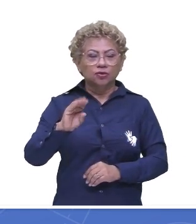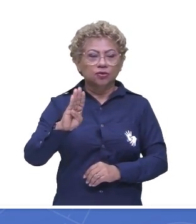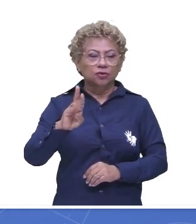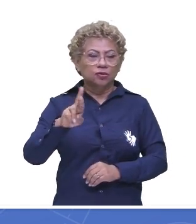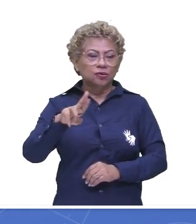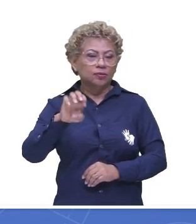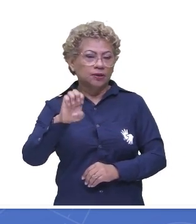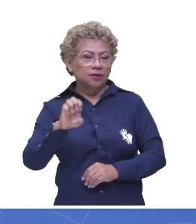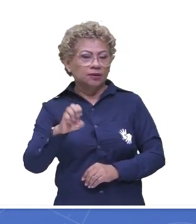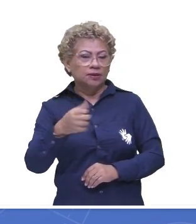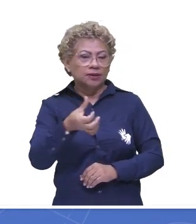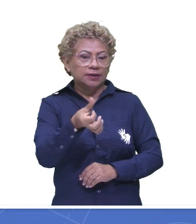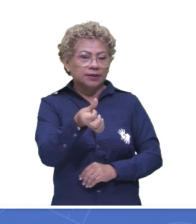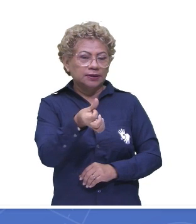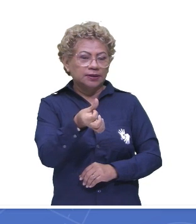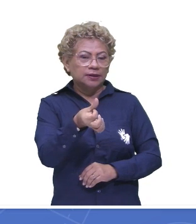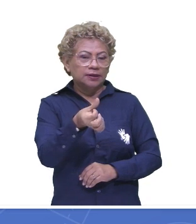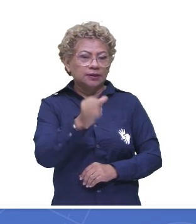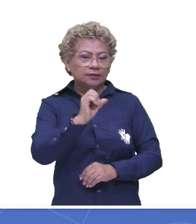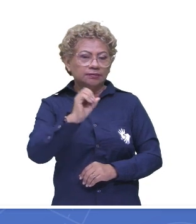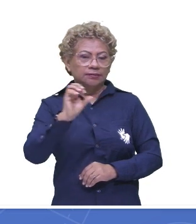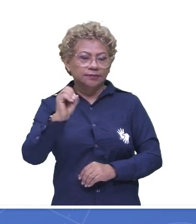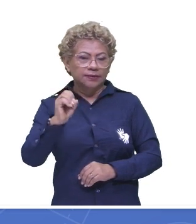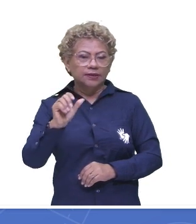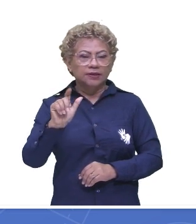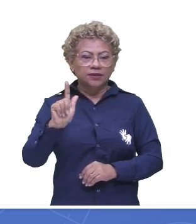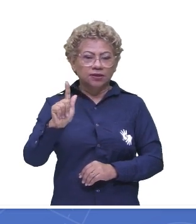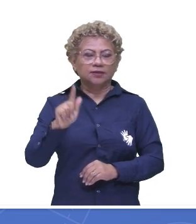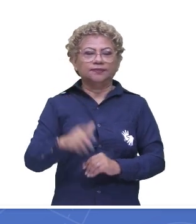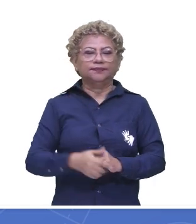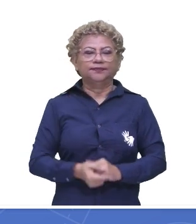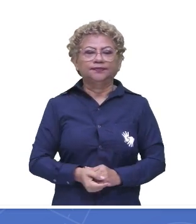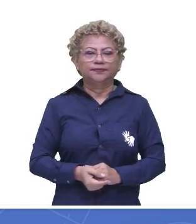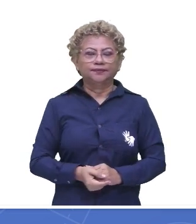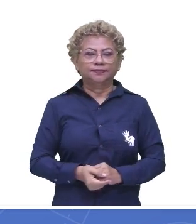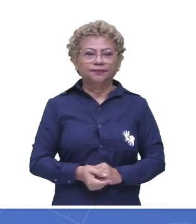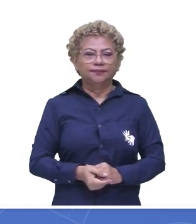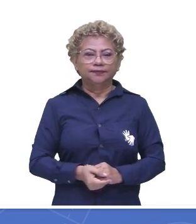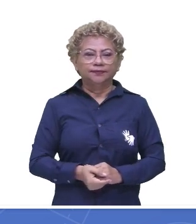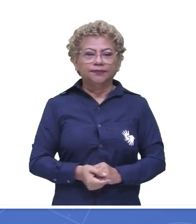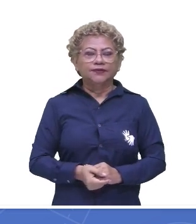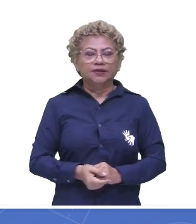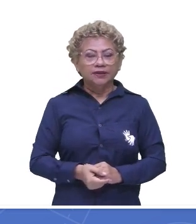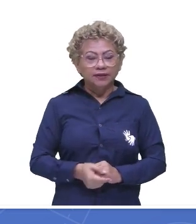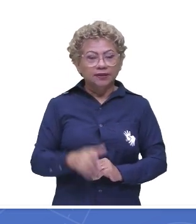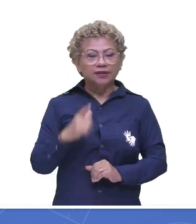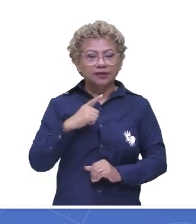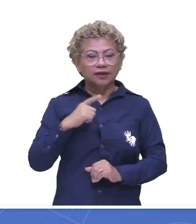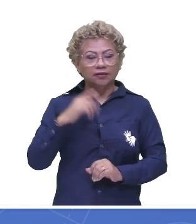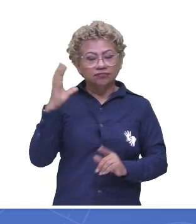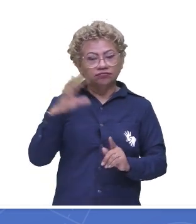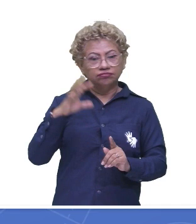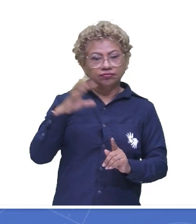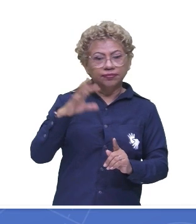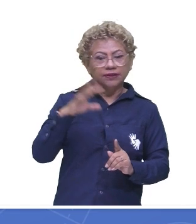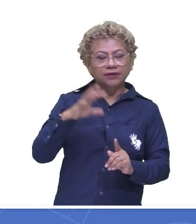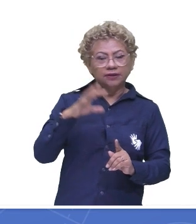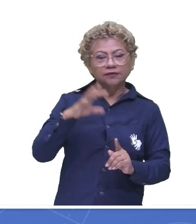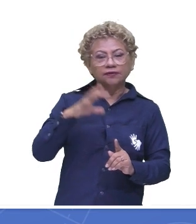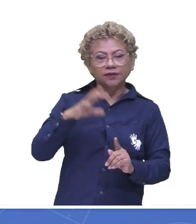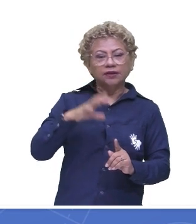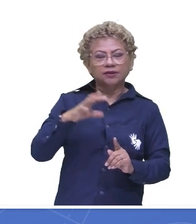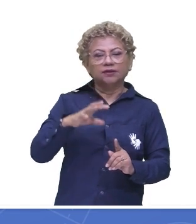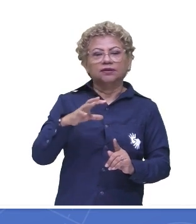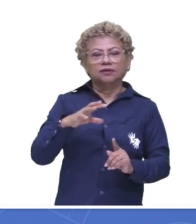gramas. No estado sólido, recebe calor de uma fonte térmica ao atingir sua temperatura